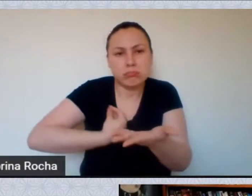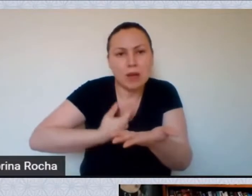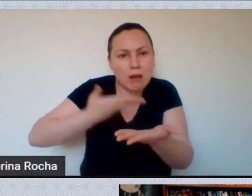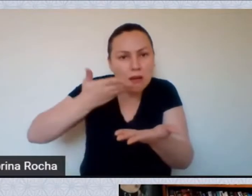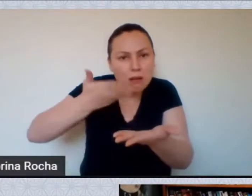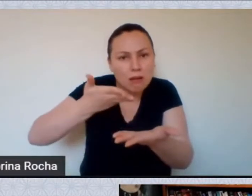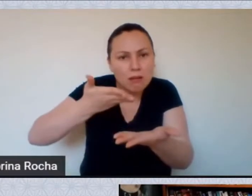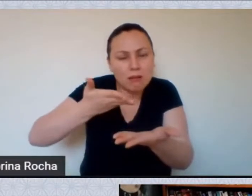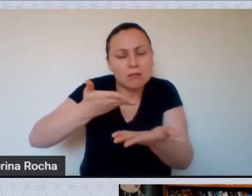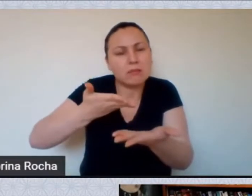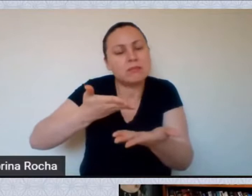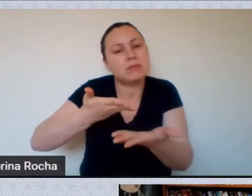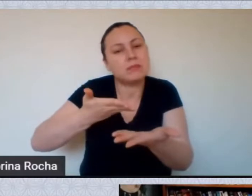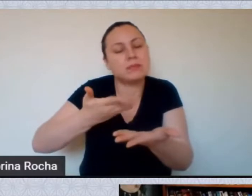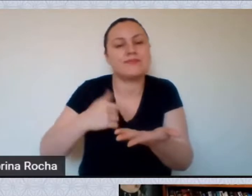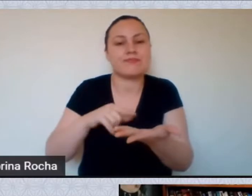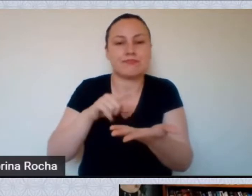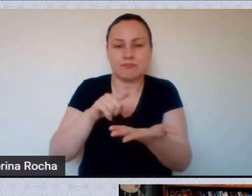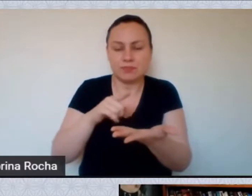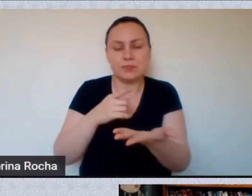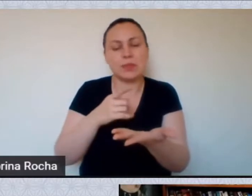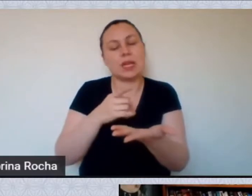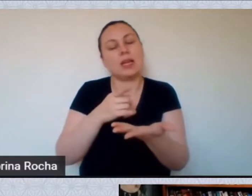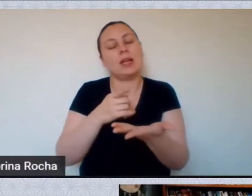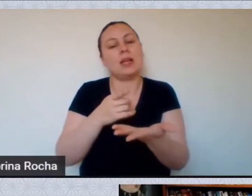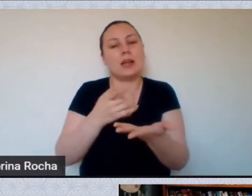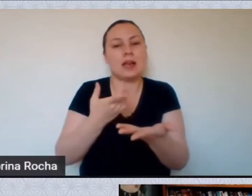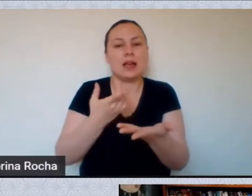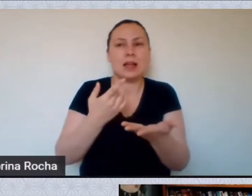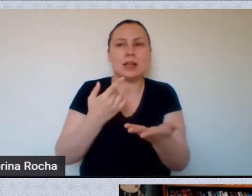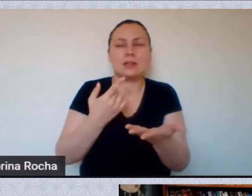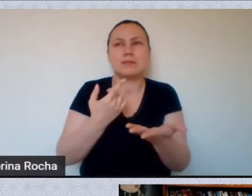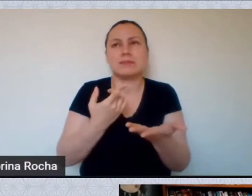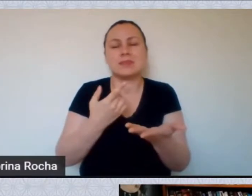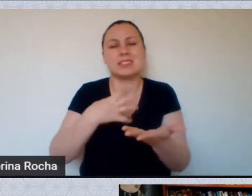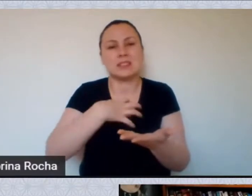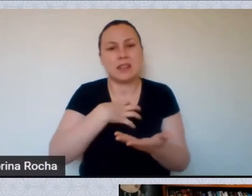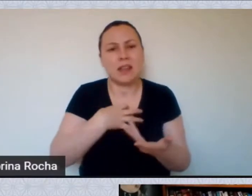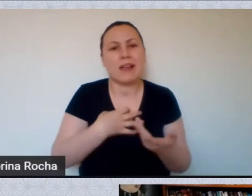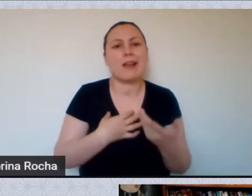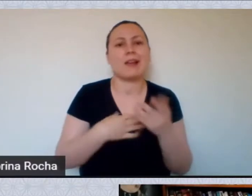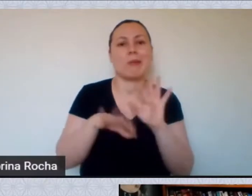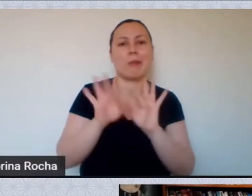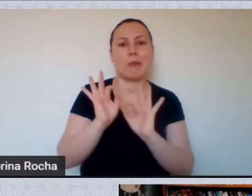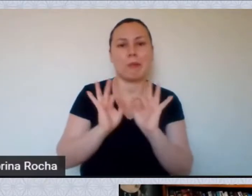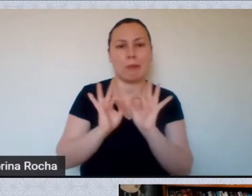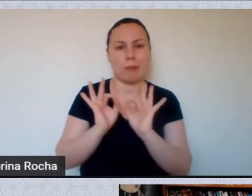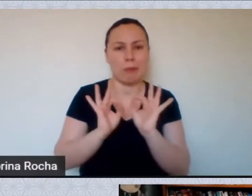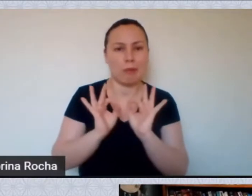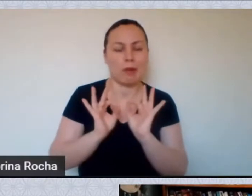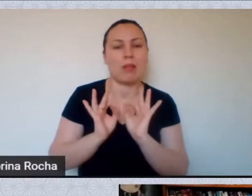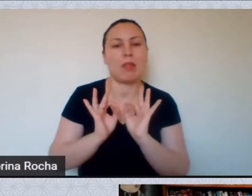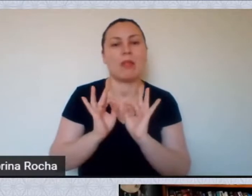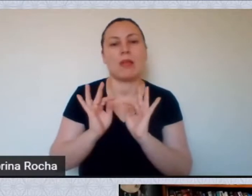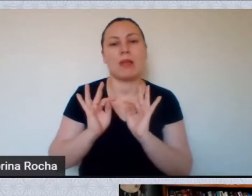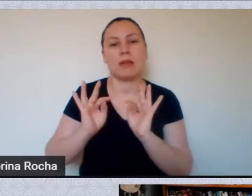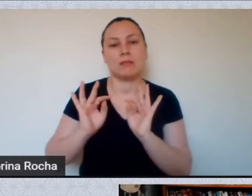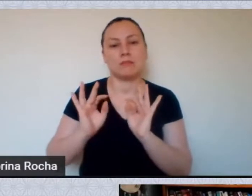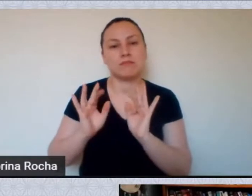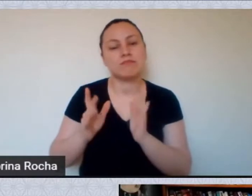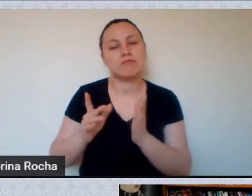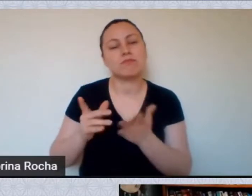de questionamento, que obviamente através da ciência tem toda uma roupa técnica, tecnológica e